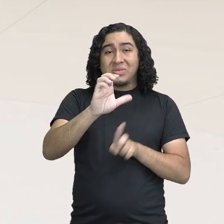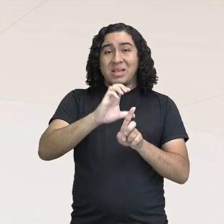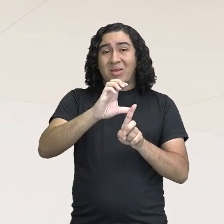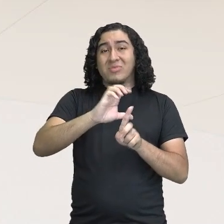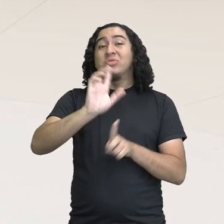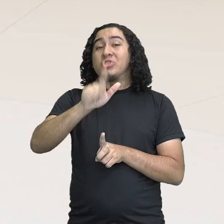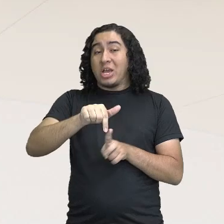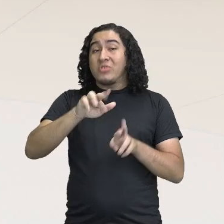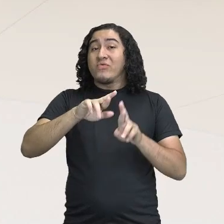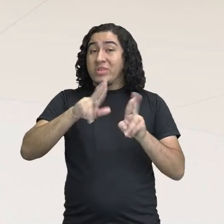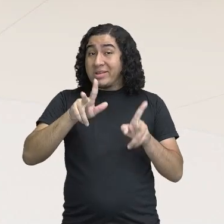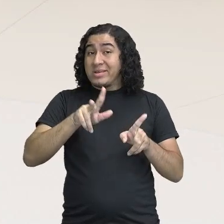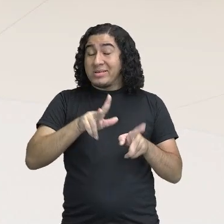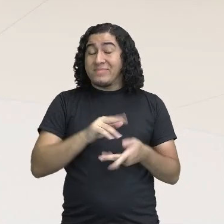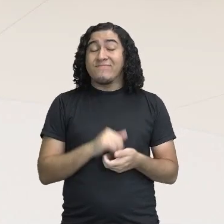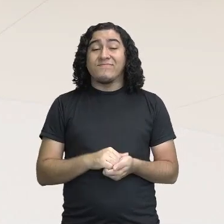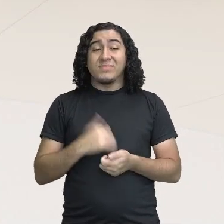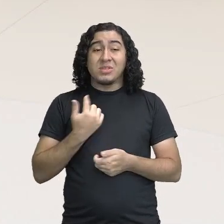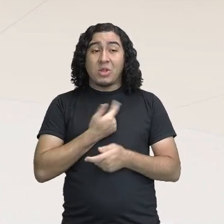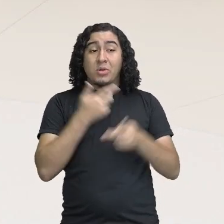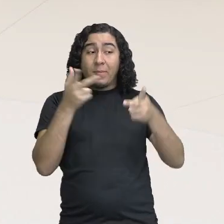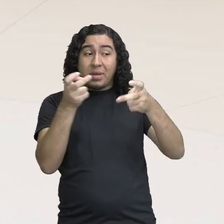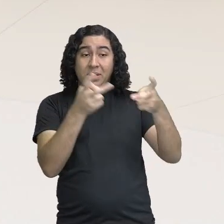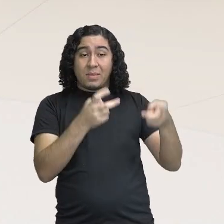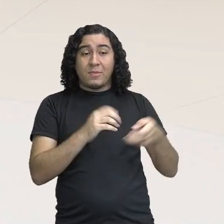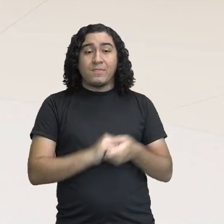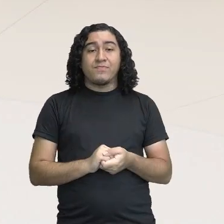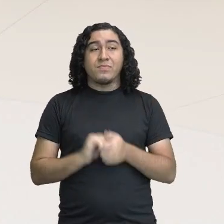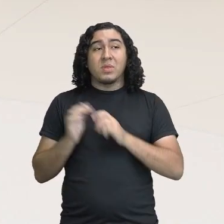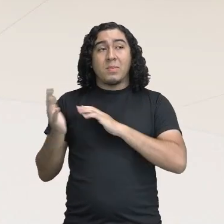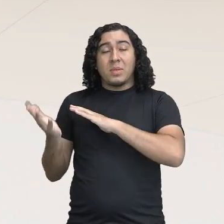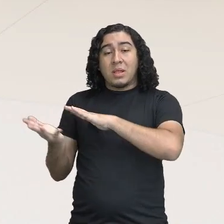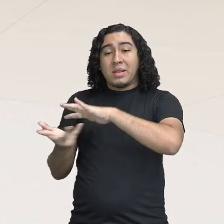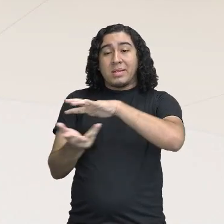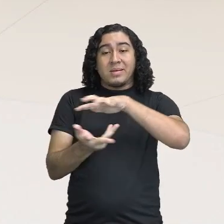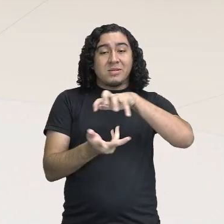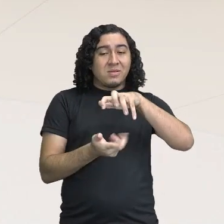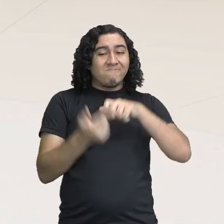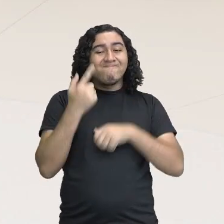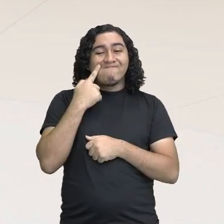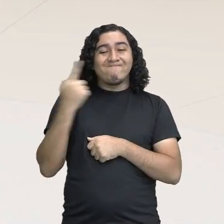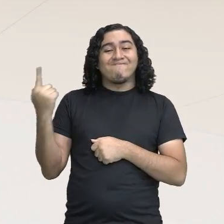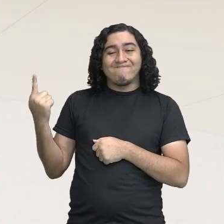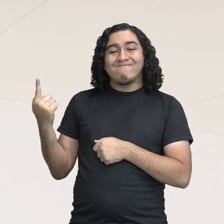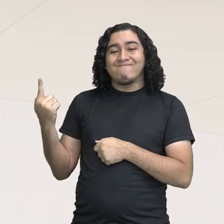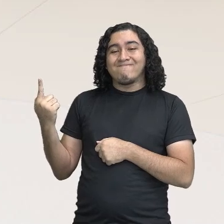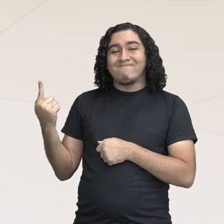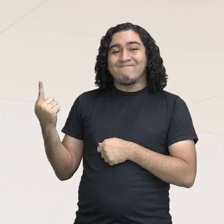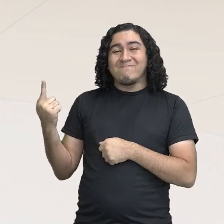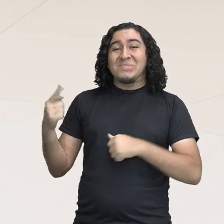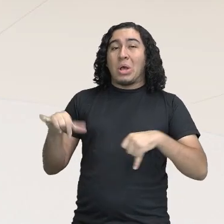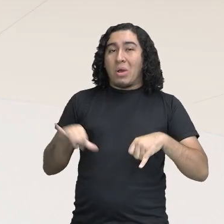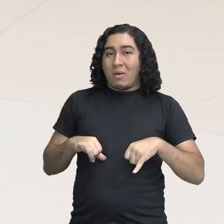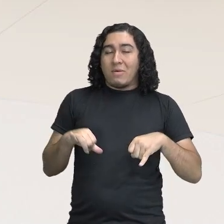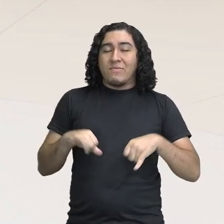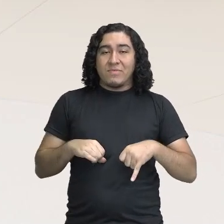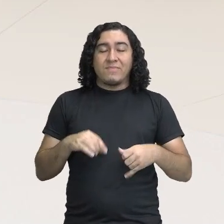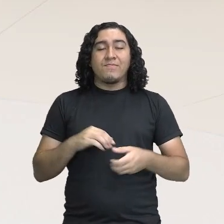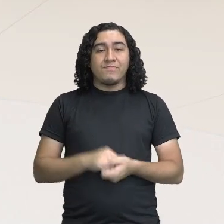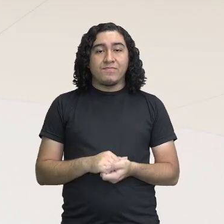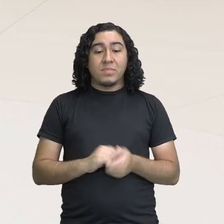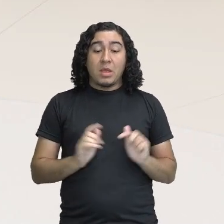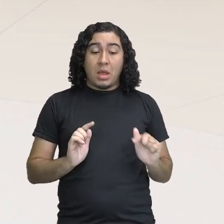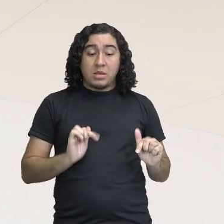E a gente já está percebendo. O planeta já está percebendo. Então, as ações